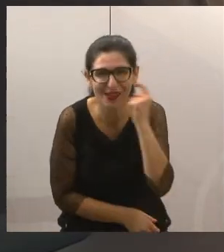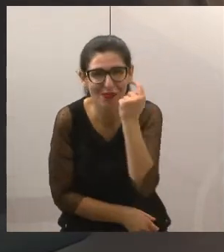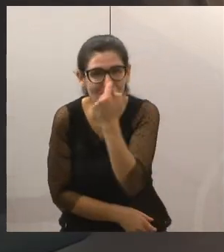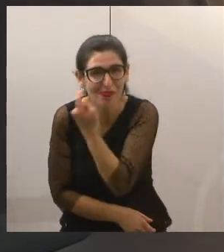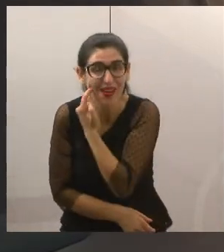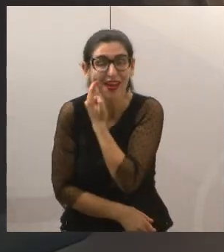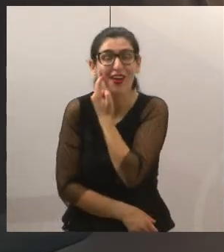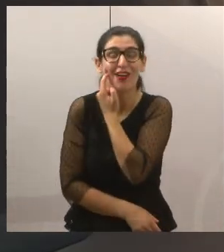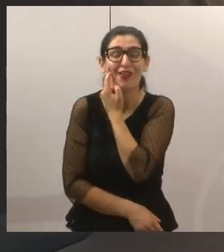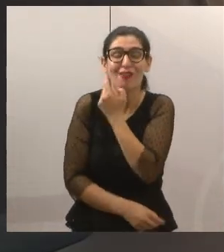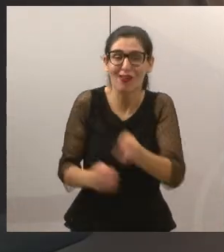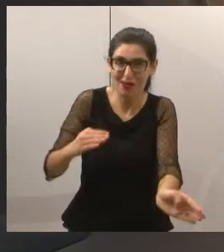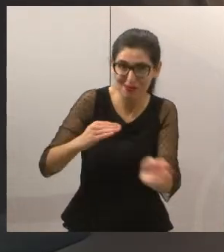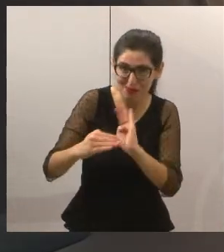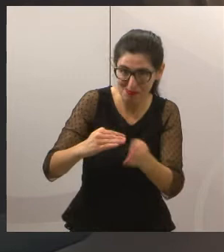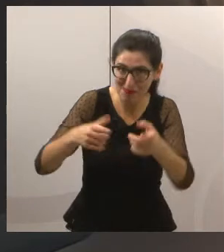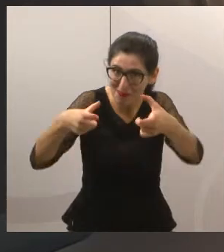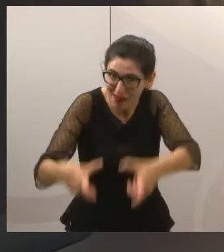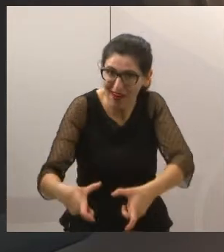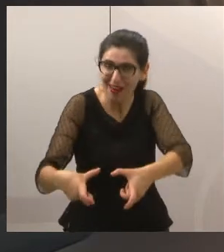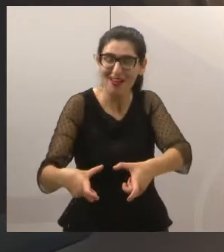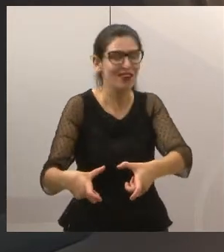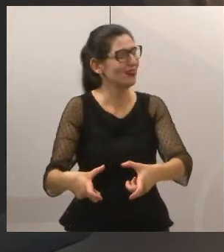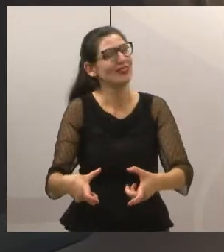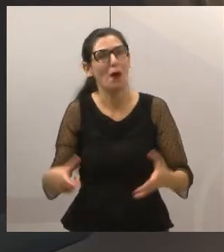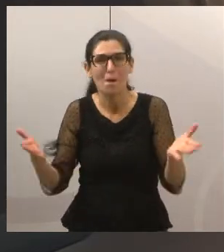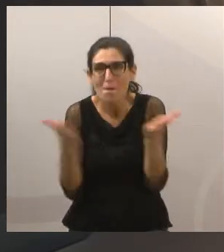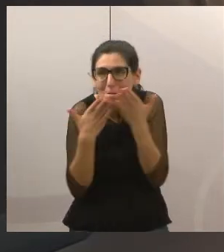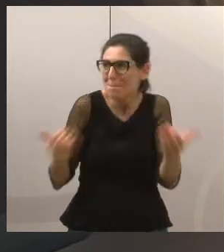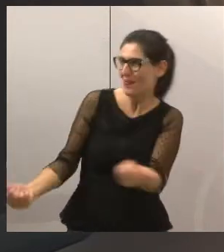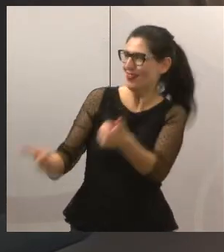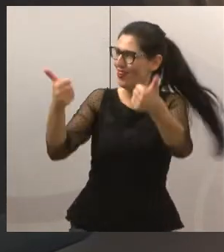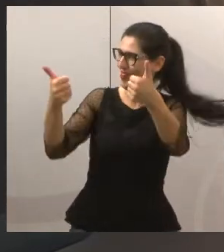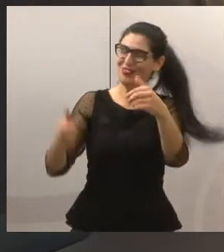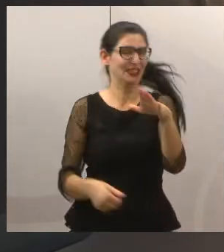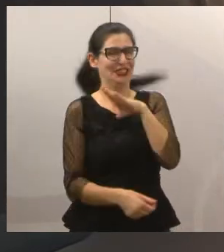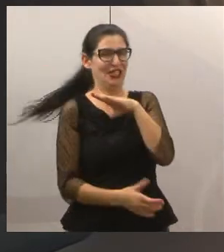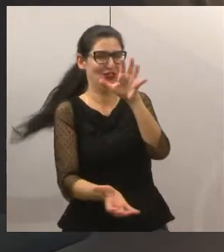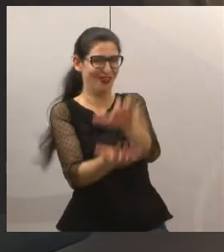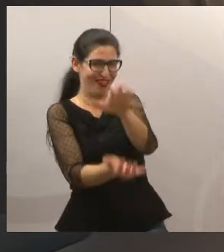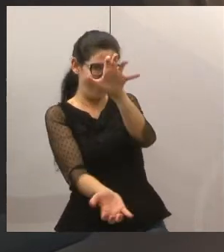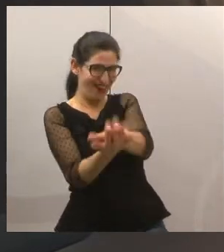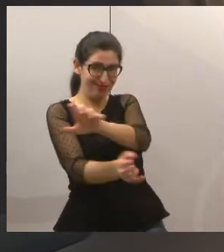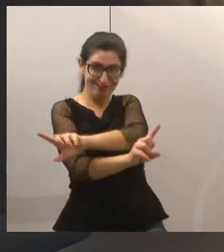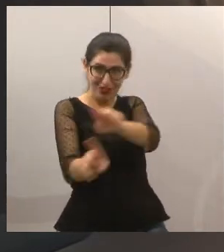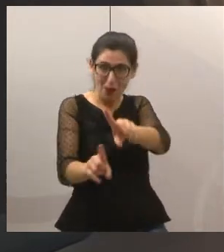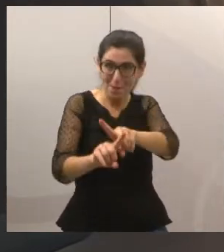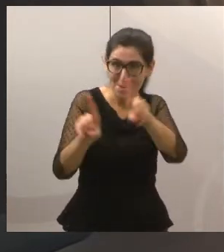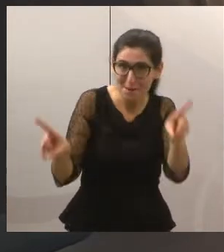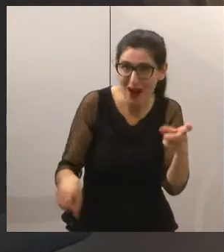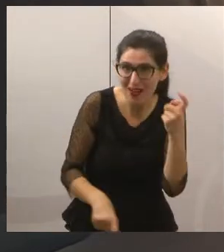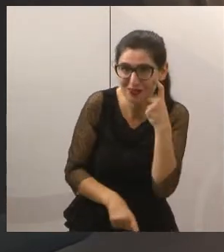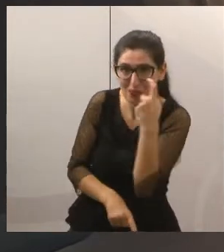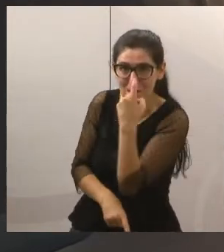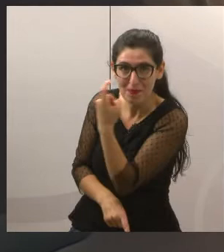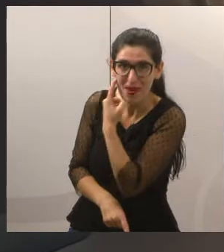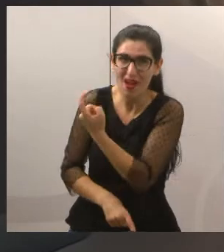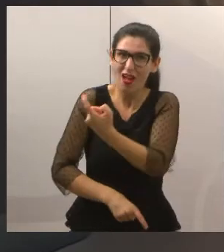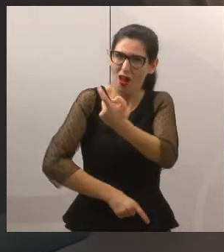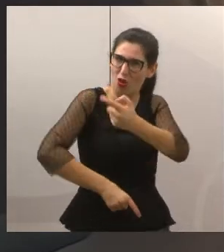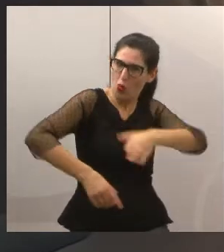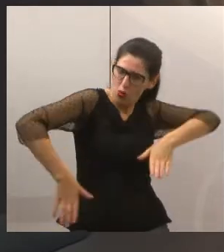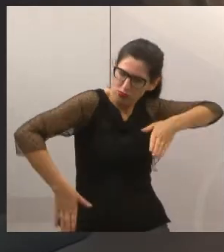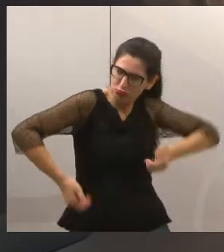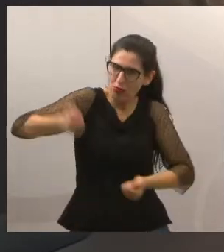ser um bairro, não dos melhores da cidade de Jacareí, mas vai ser um bairro que vai ter entrada,